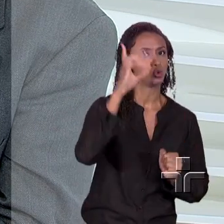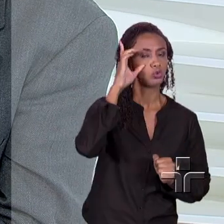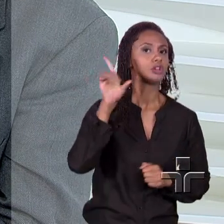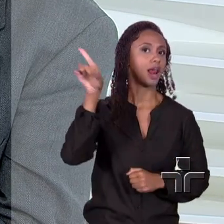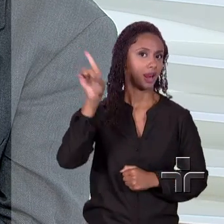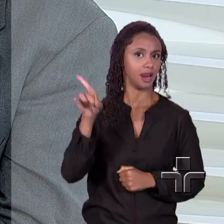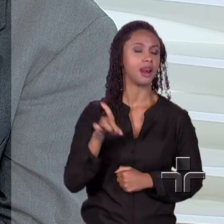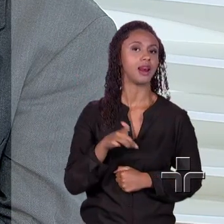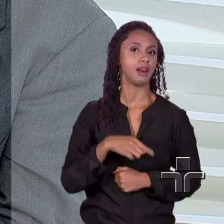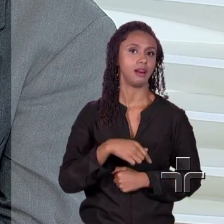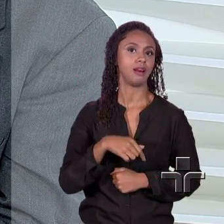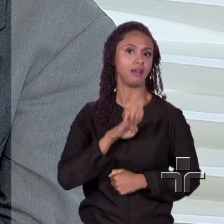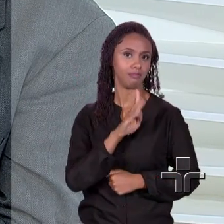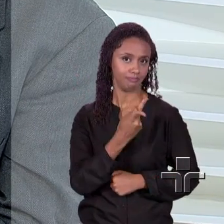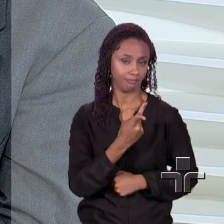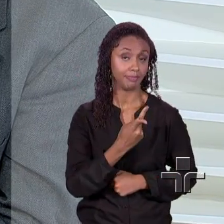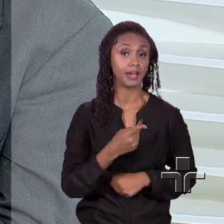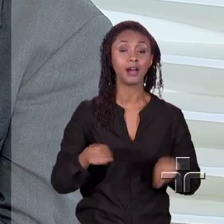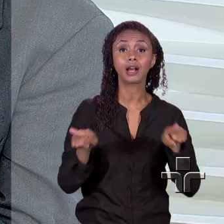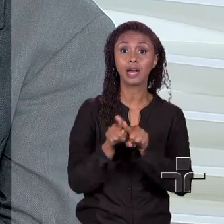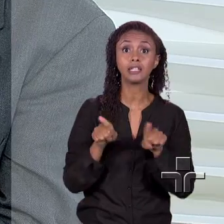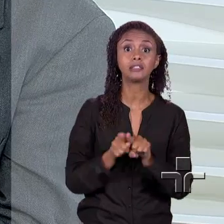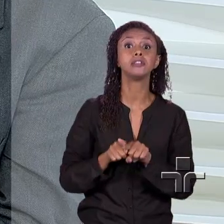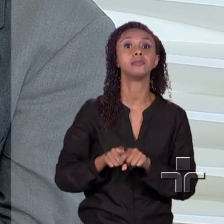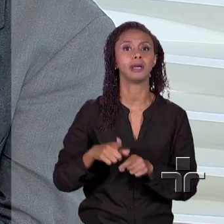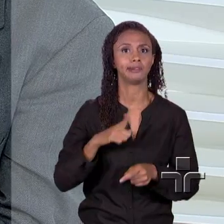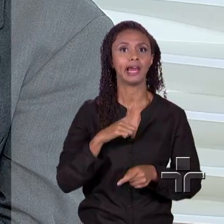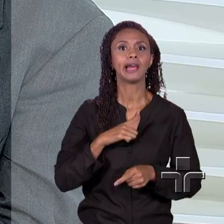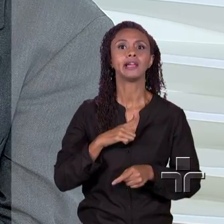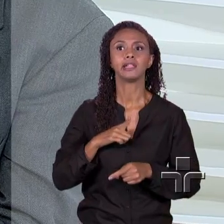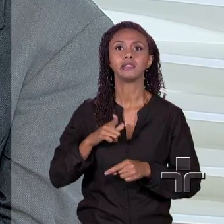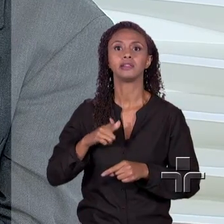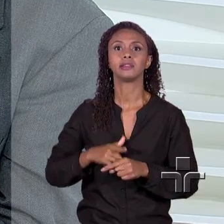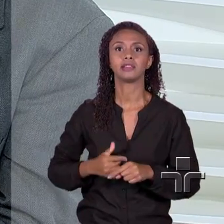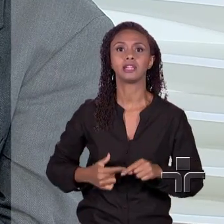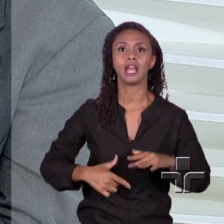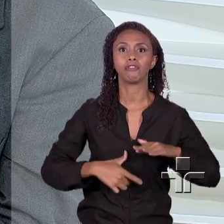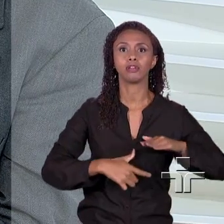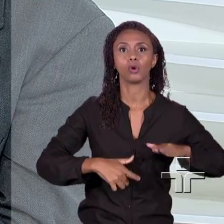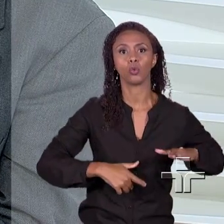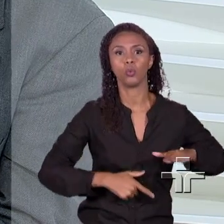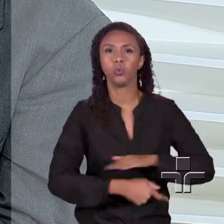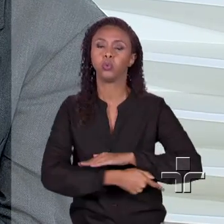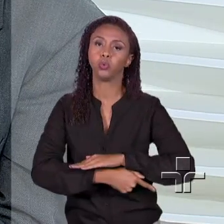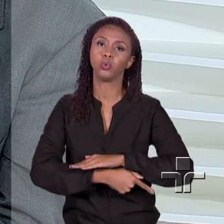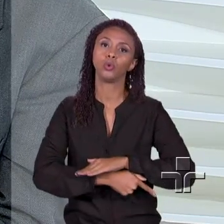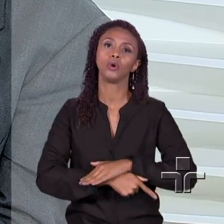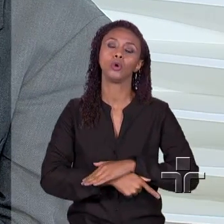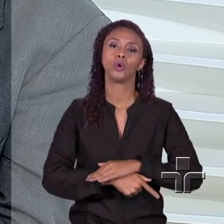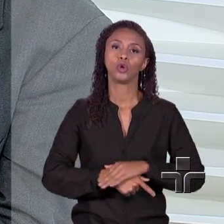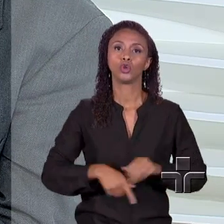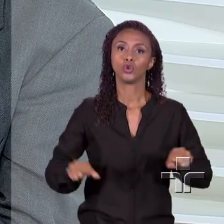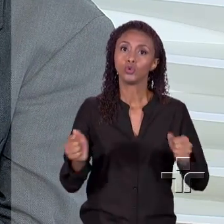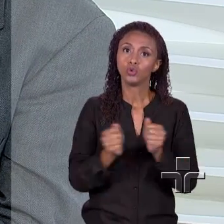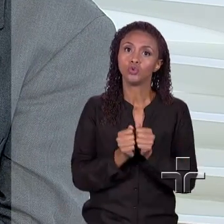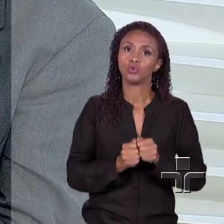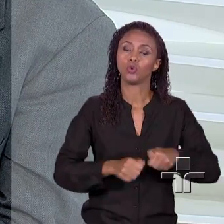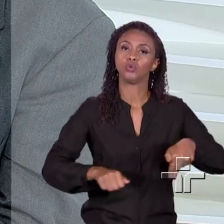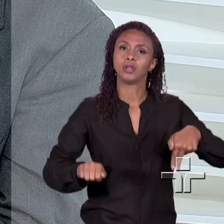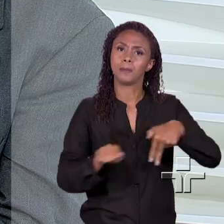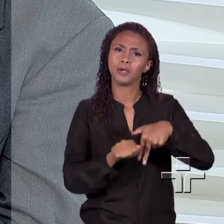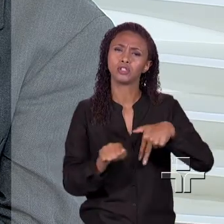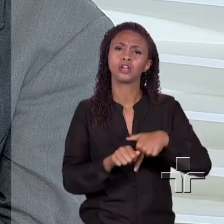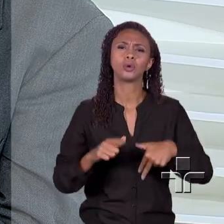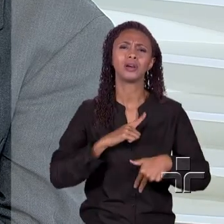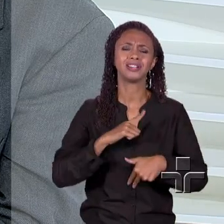Horizonte, e participou nos sequestros de 2 embaixadores para a libertação de 110 presos políticos. Então foi